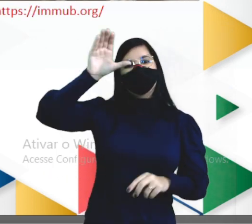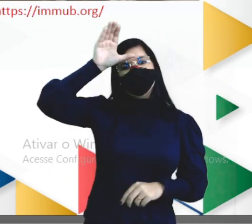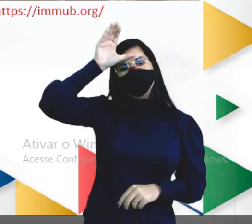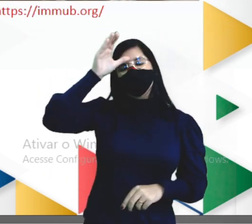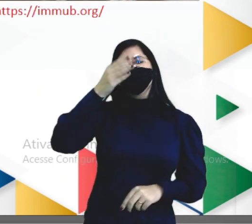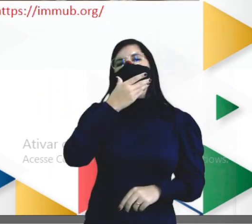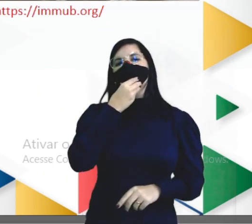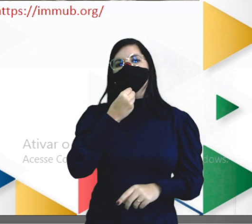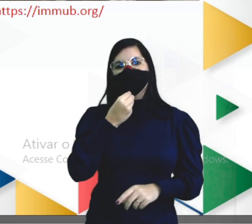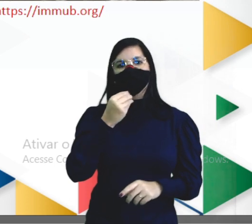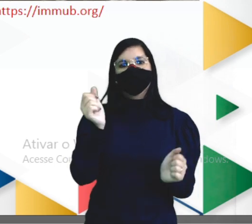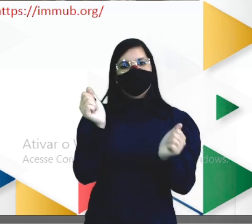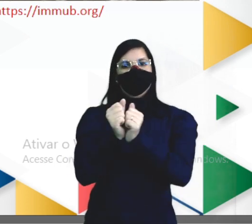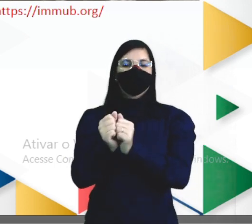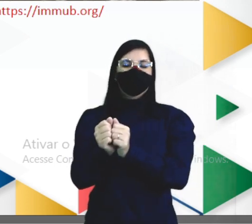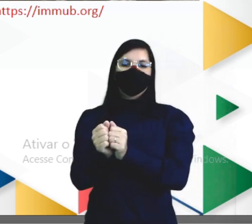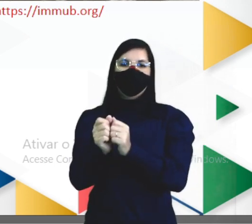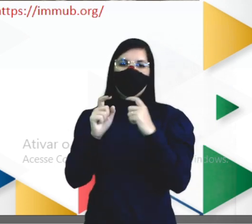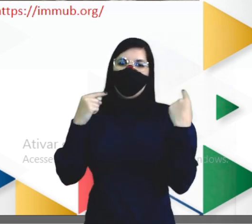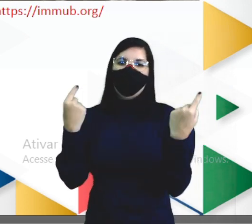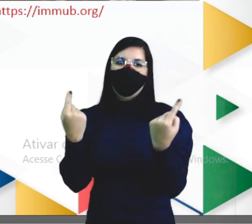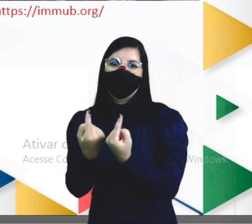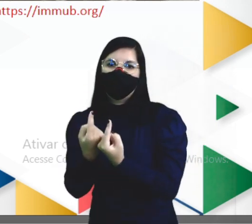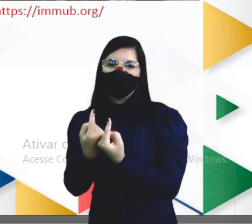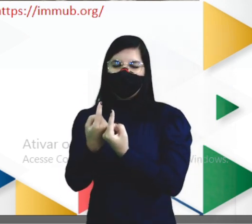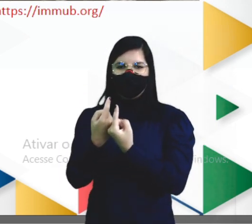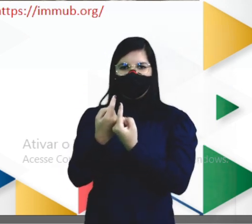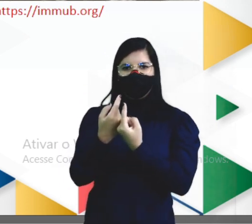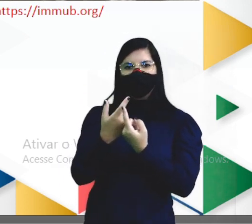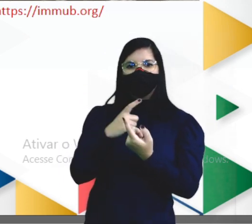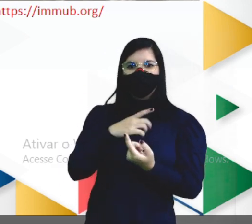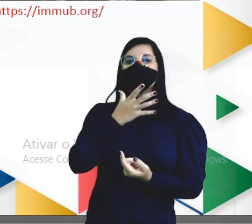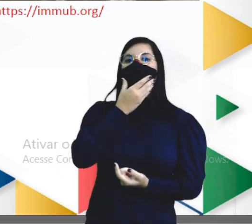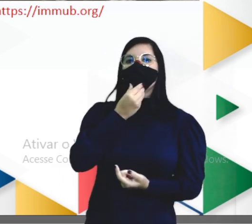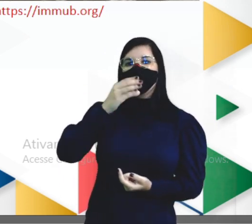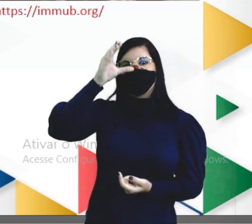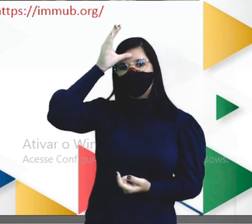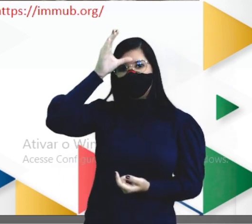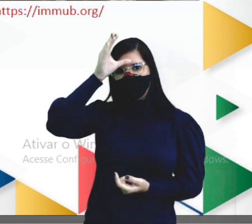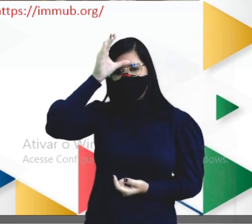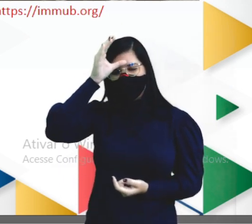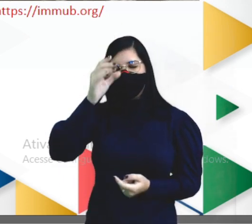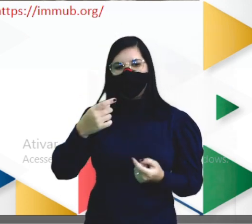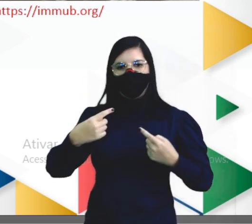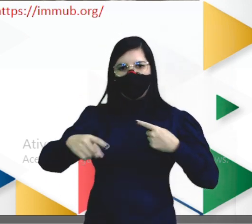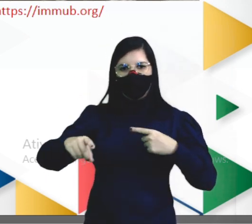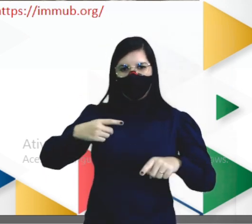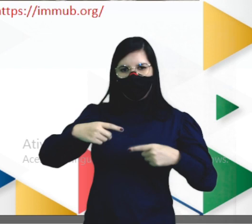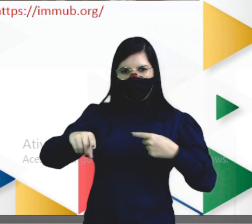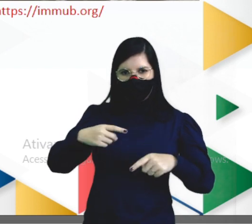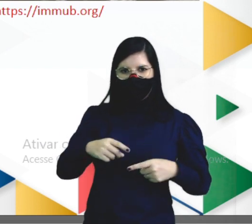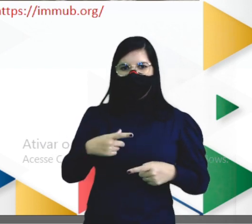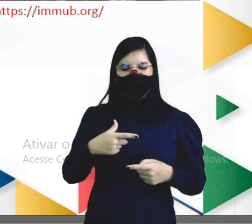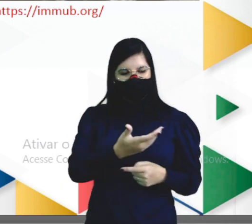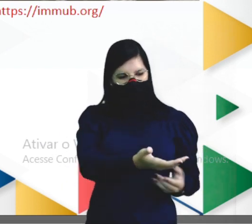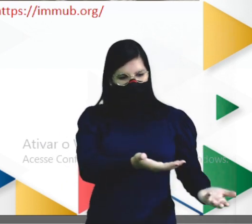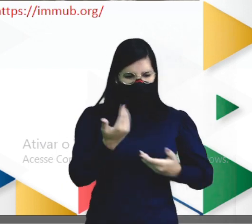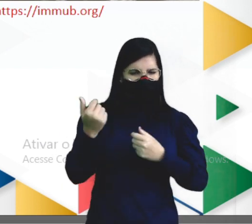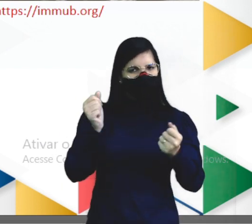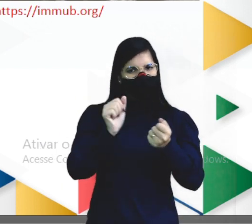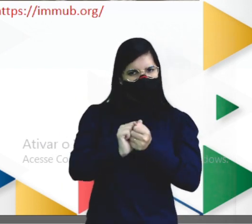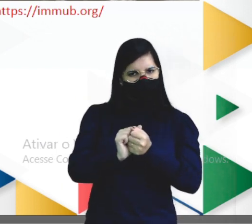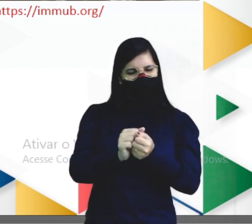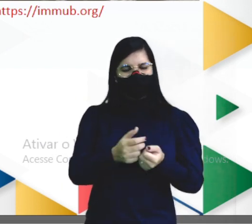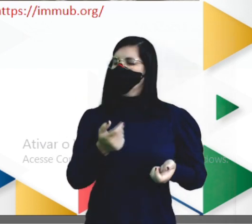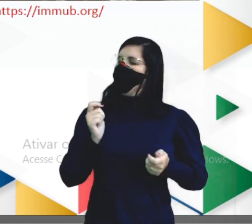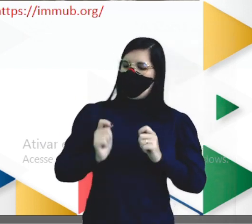a frequentar reuniões e rodas de samba. Ele tinha um tio já boêmio, músico, né, que incentivava o sobrinho a tocar,